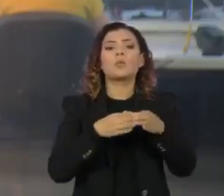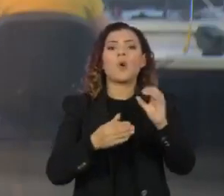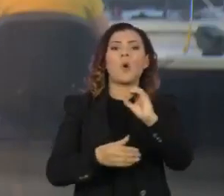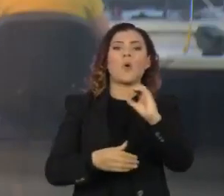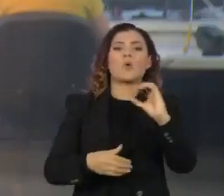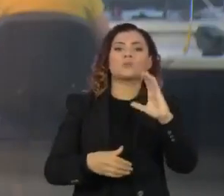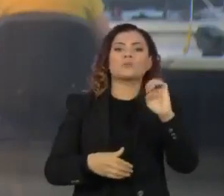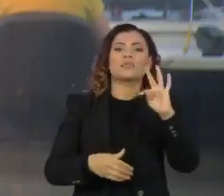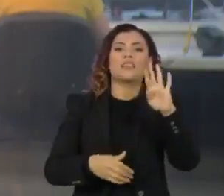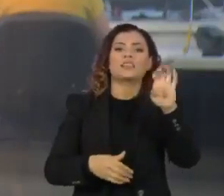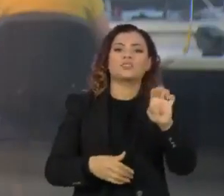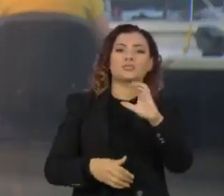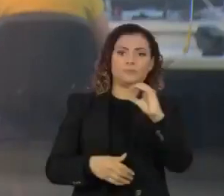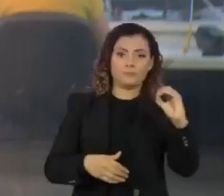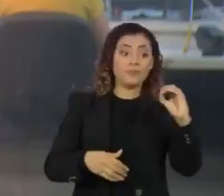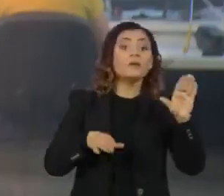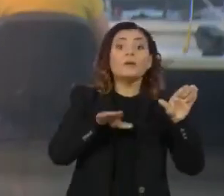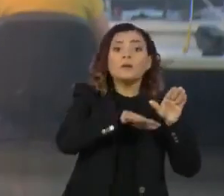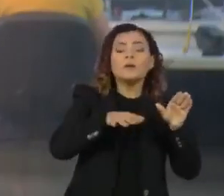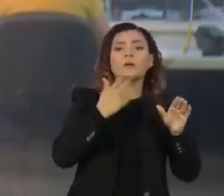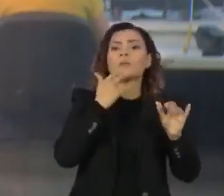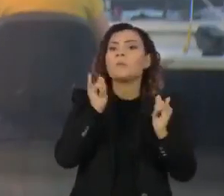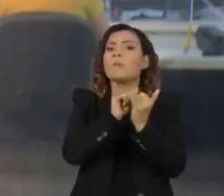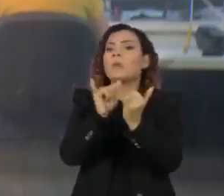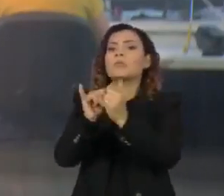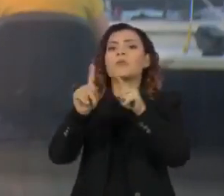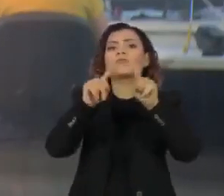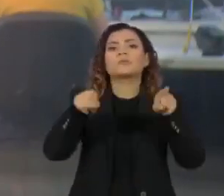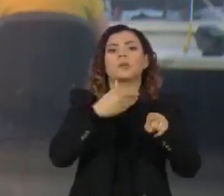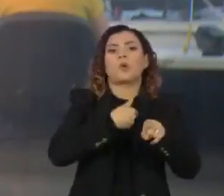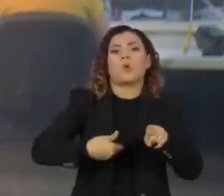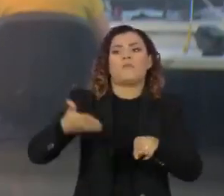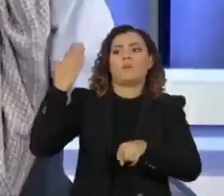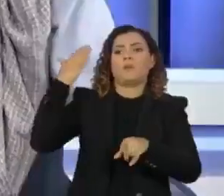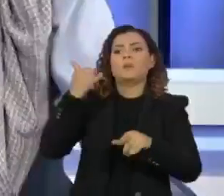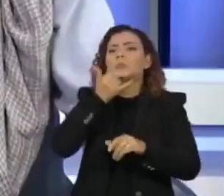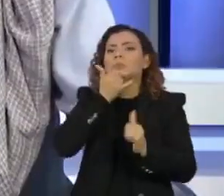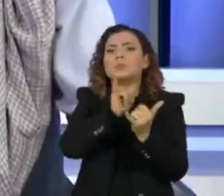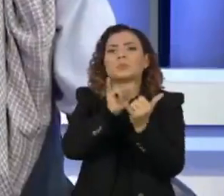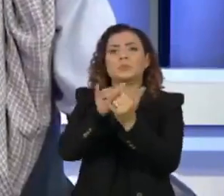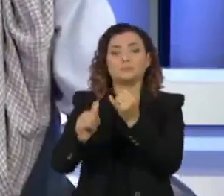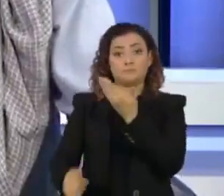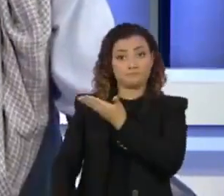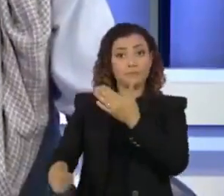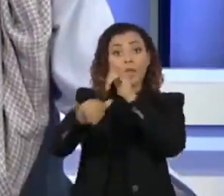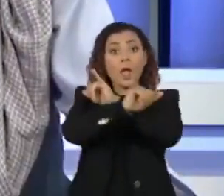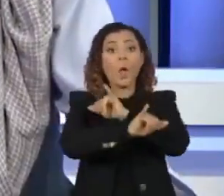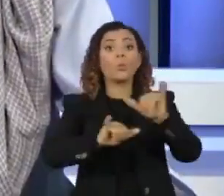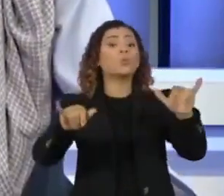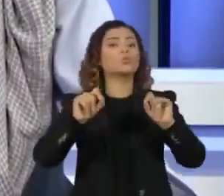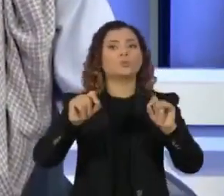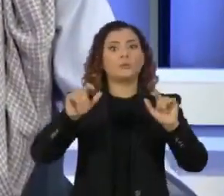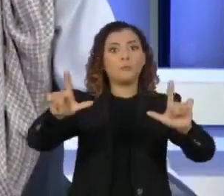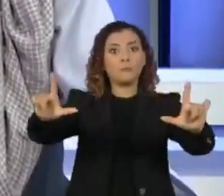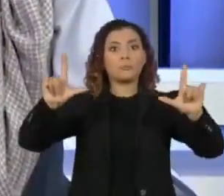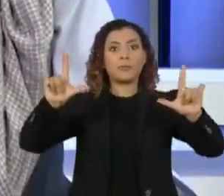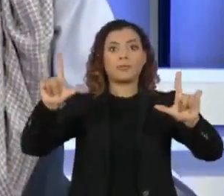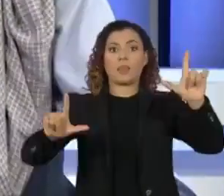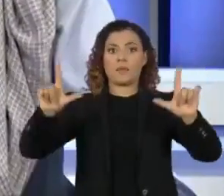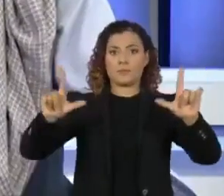ocidentais, agora estendeu o perdão a todos os funcionários do governo anterior. O anúncio foi feito em rede